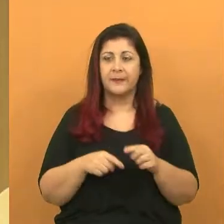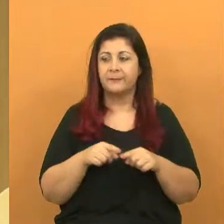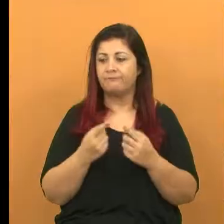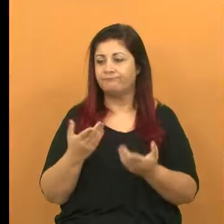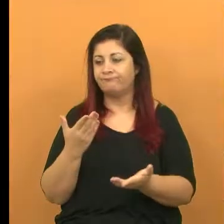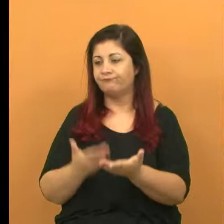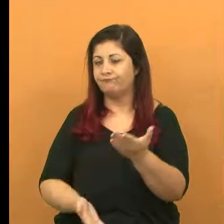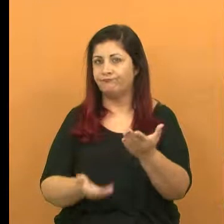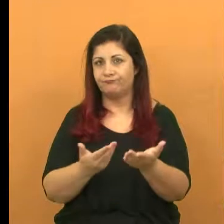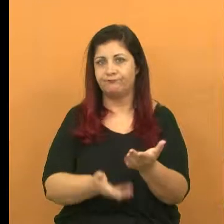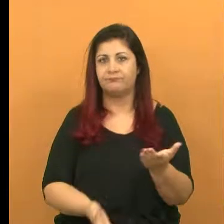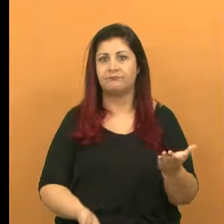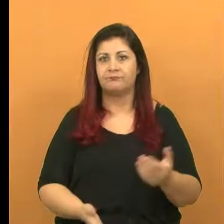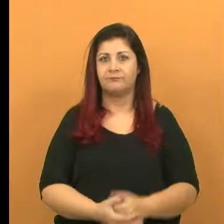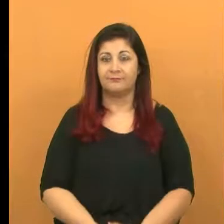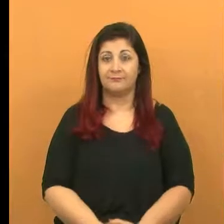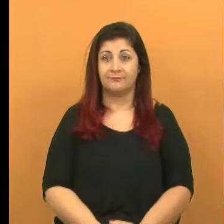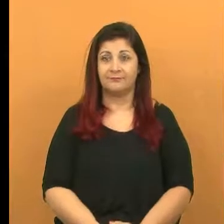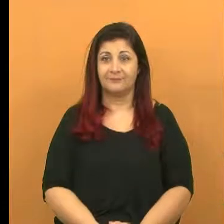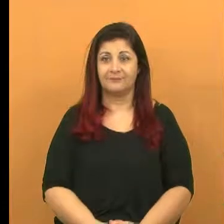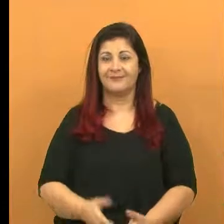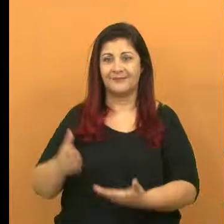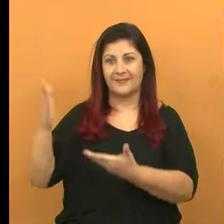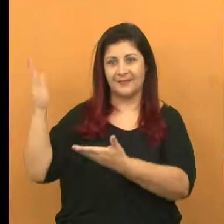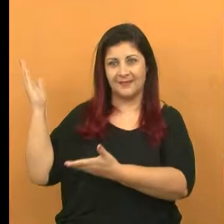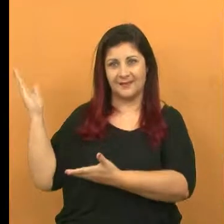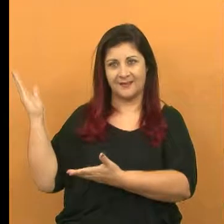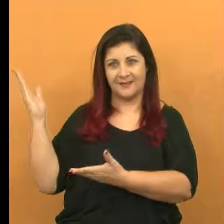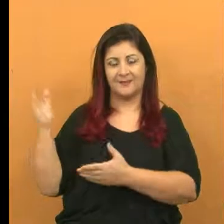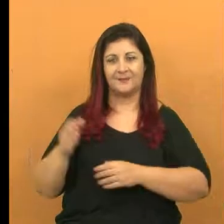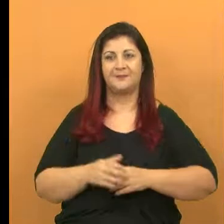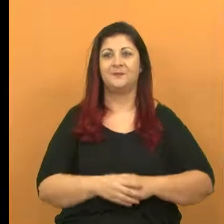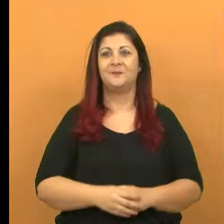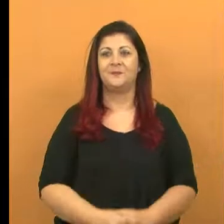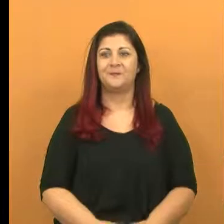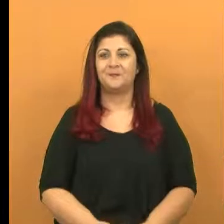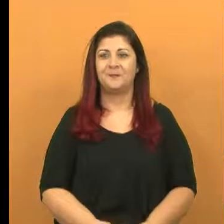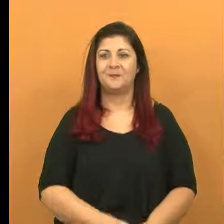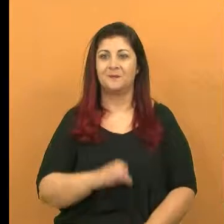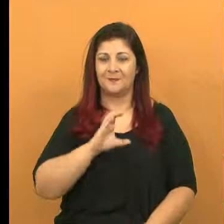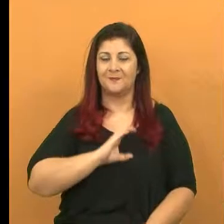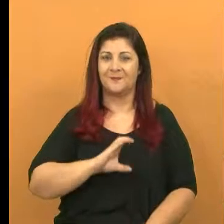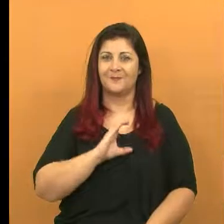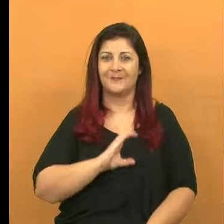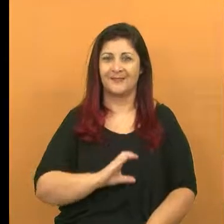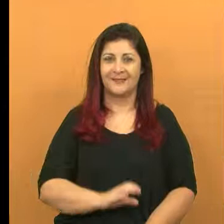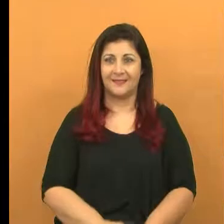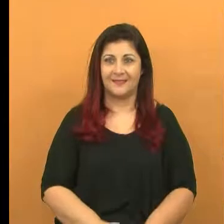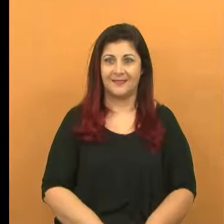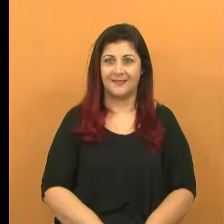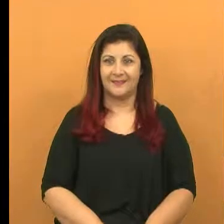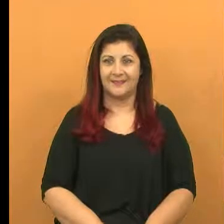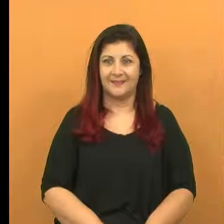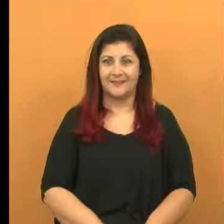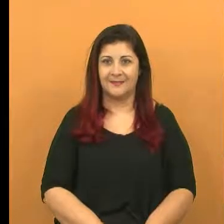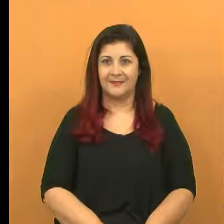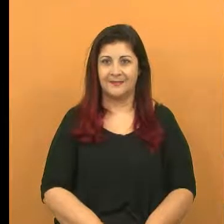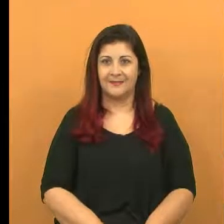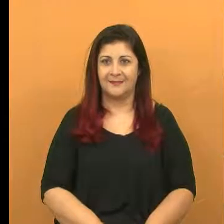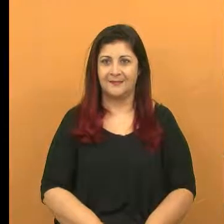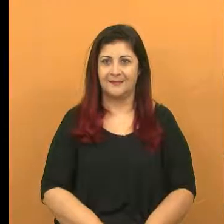né? E aqui nós temos aí a cidade, né? Tá um pouco, ficou fora